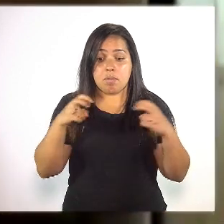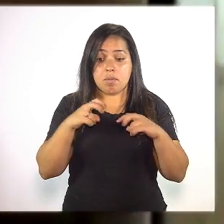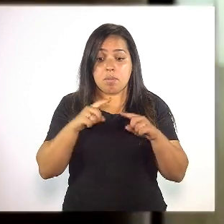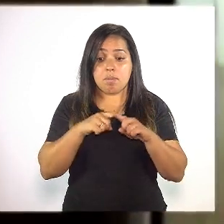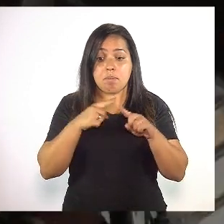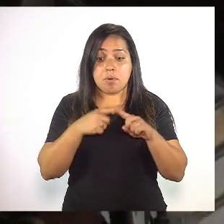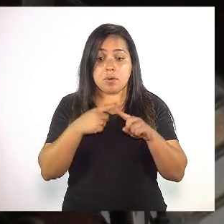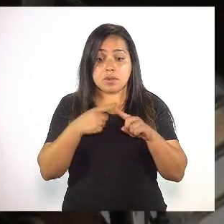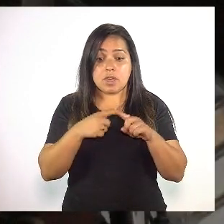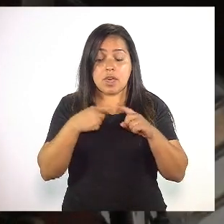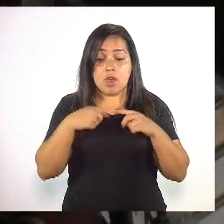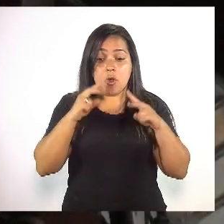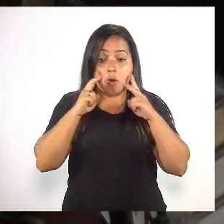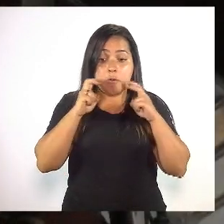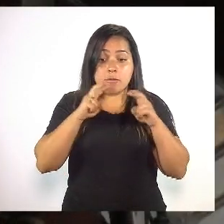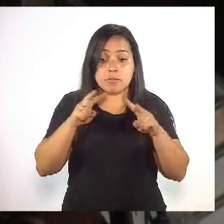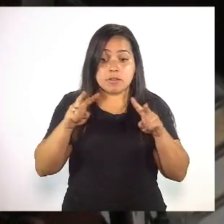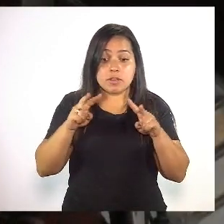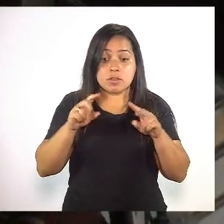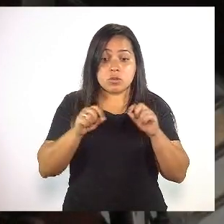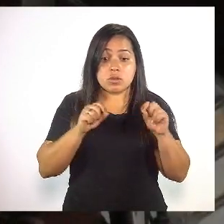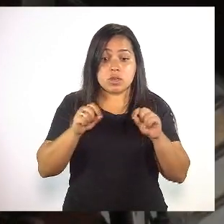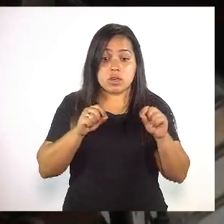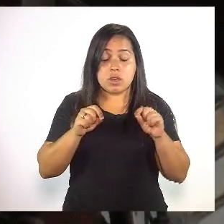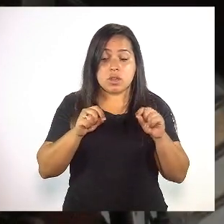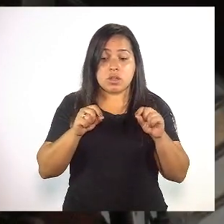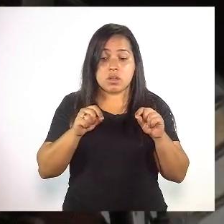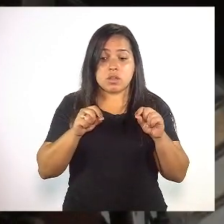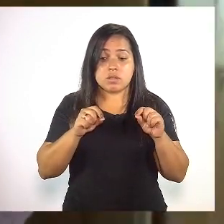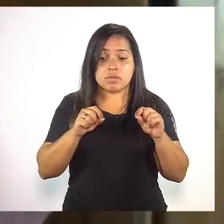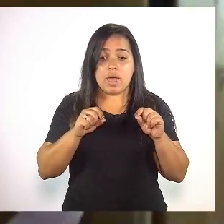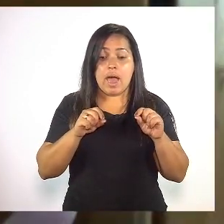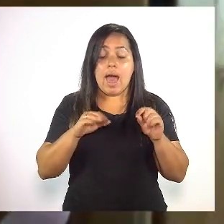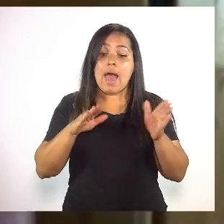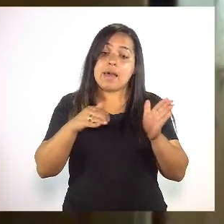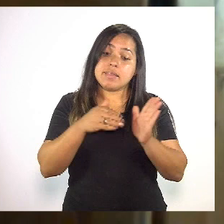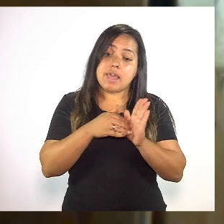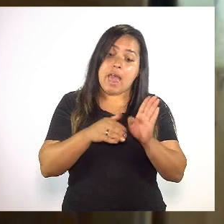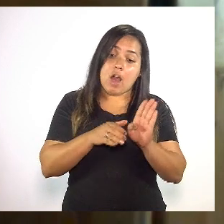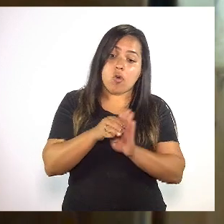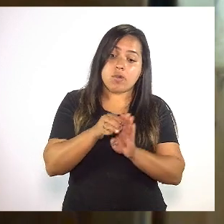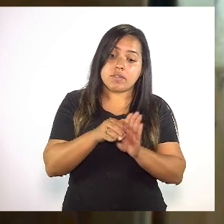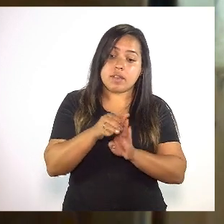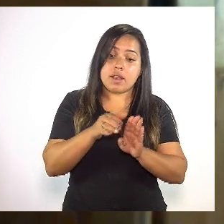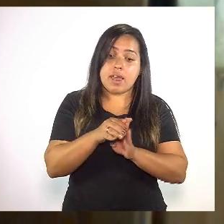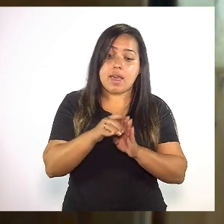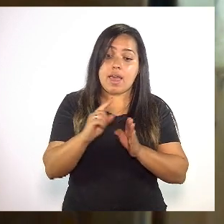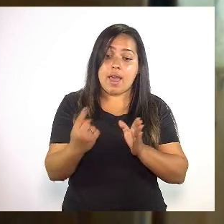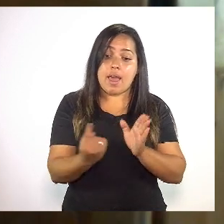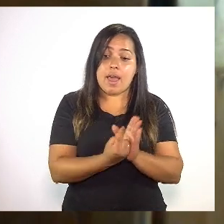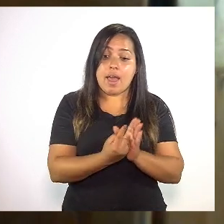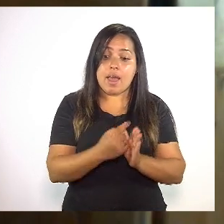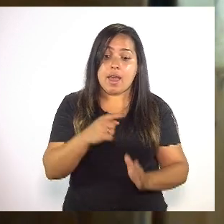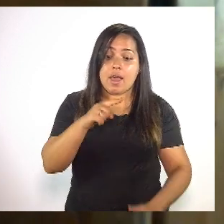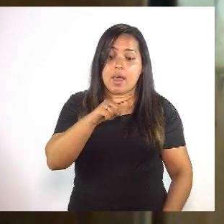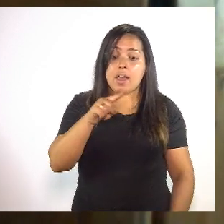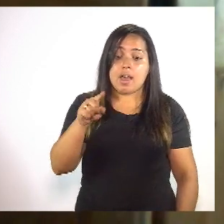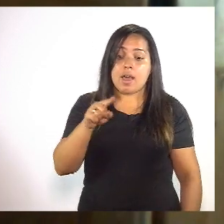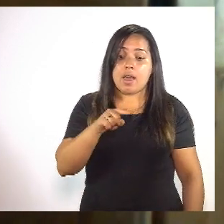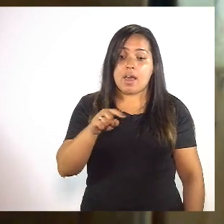eu verifiquei, por exemplo, e até aconselhei a entrar aqui, que a Zeidan está